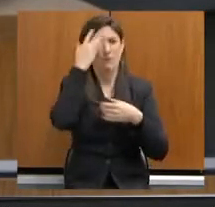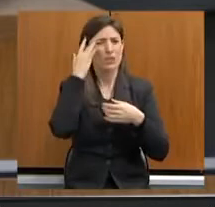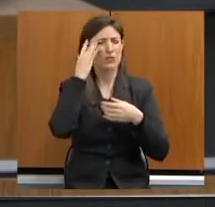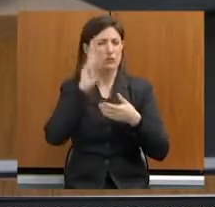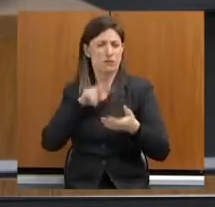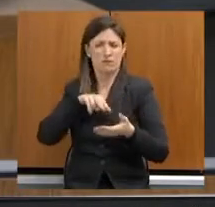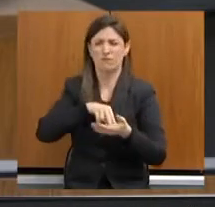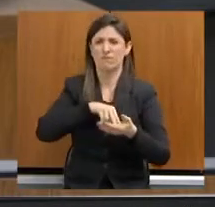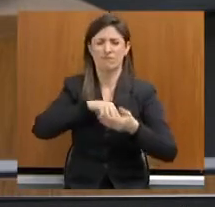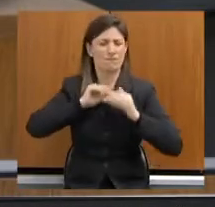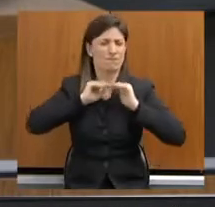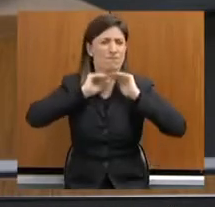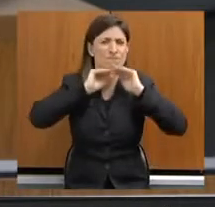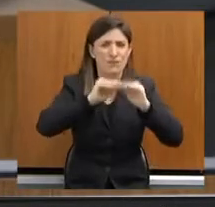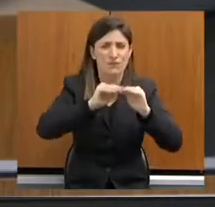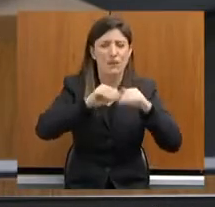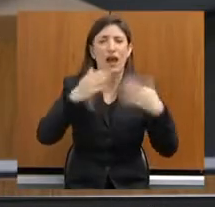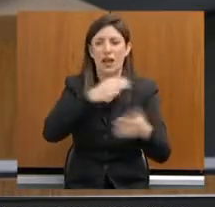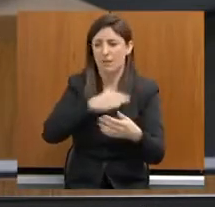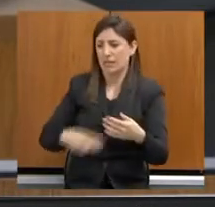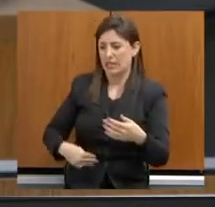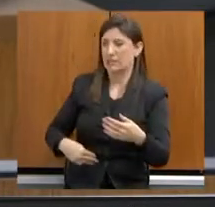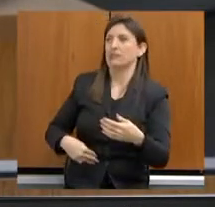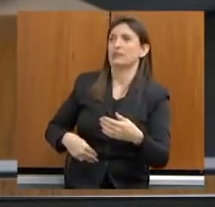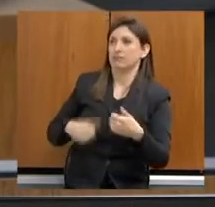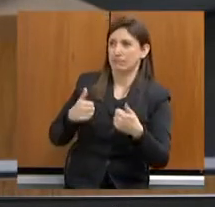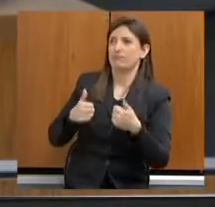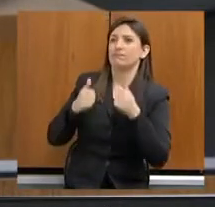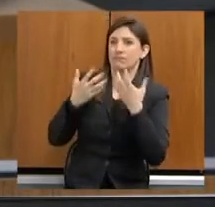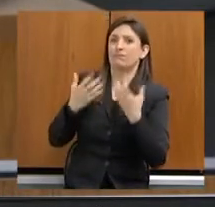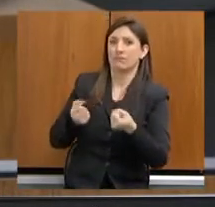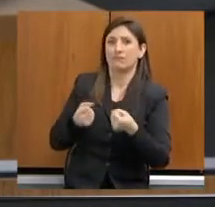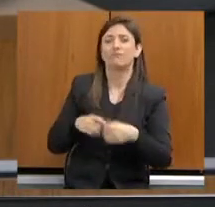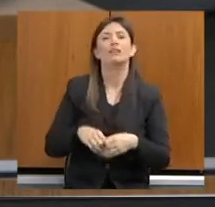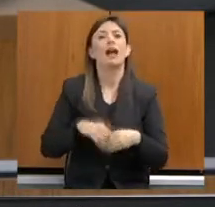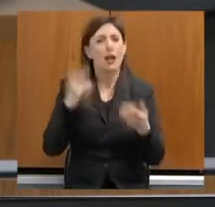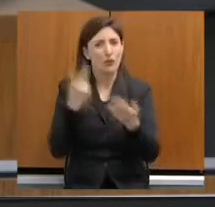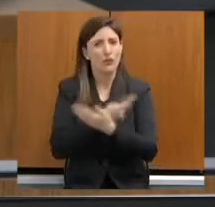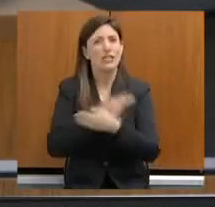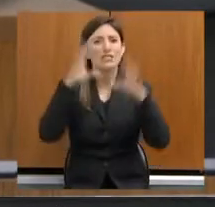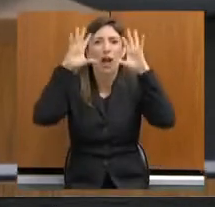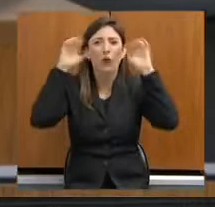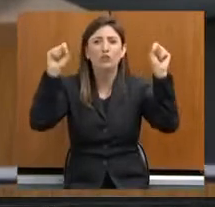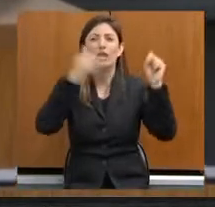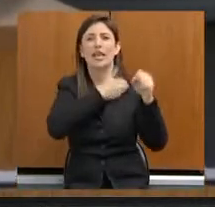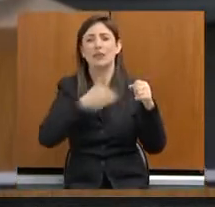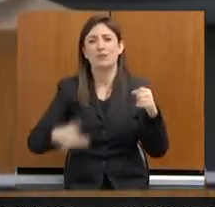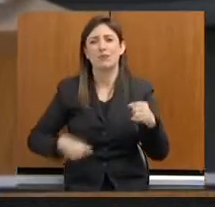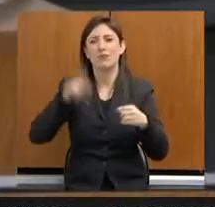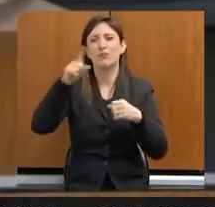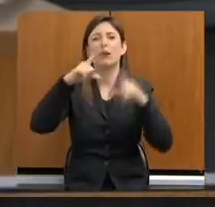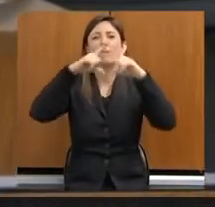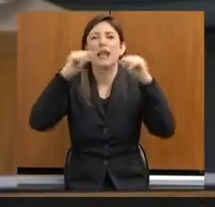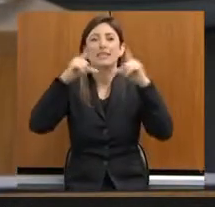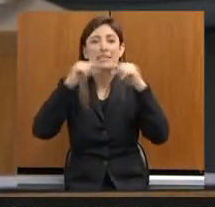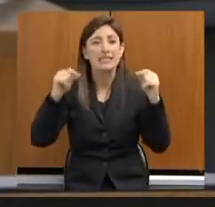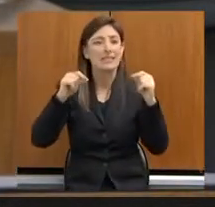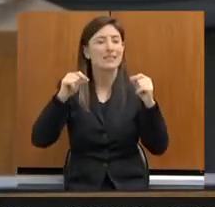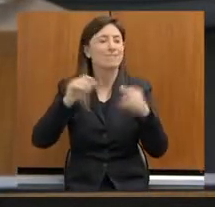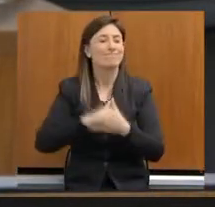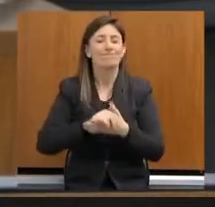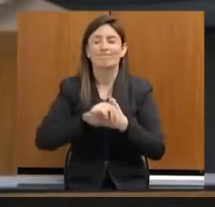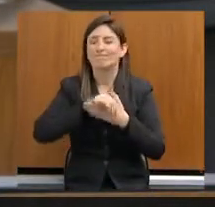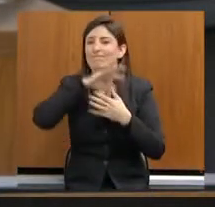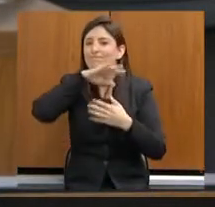aconteceu as audiências públicas em Brasília foi um desastre eu quebrei o pessoal do Conselho